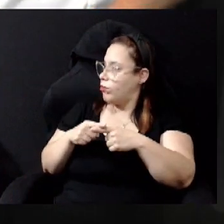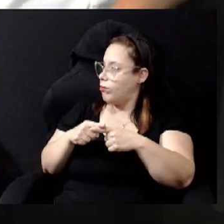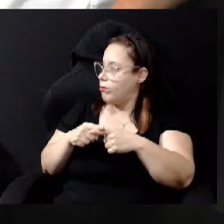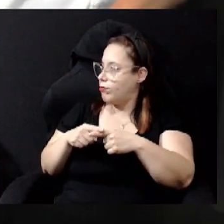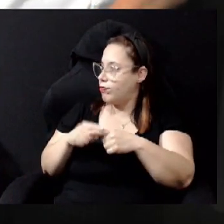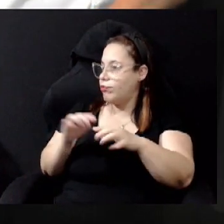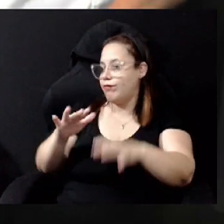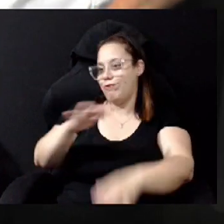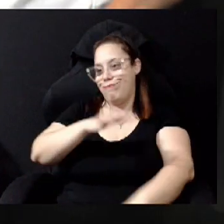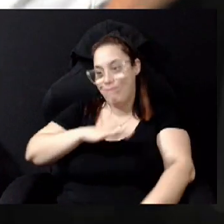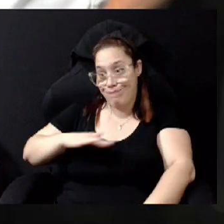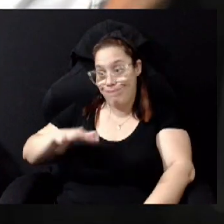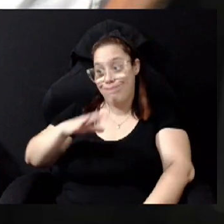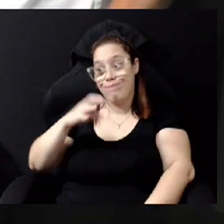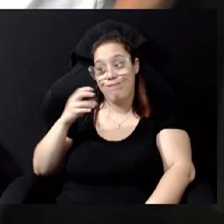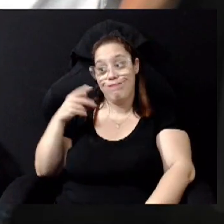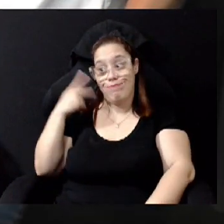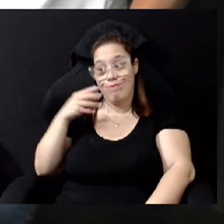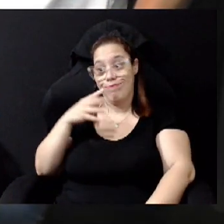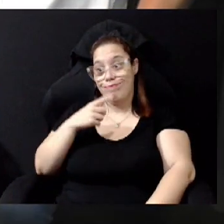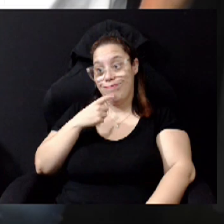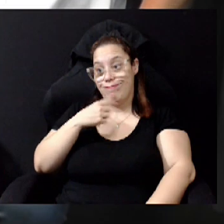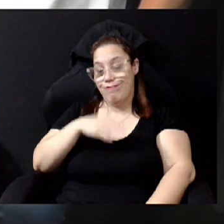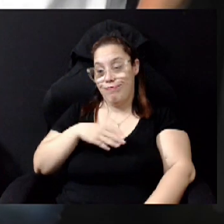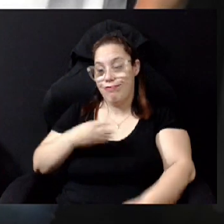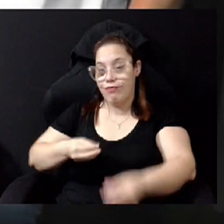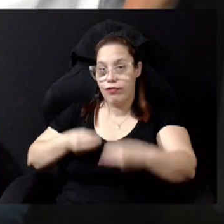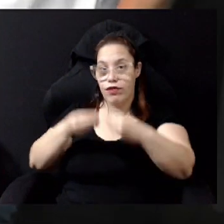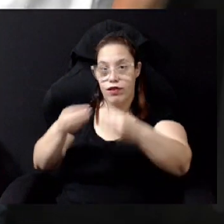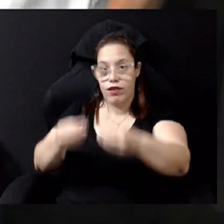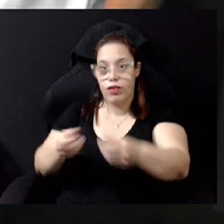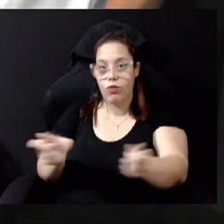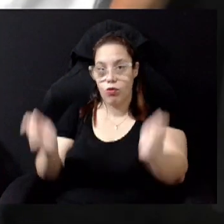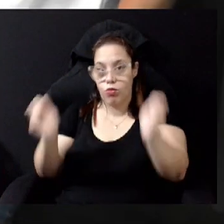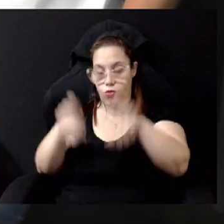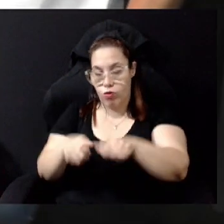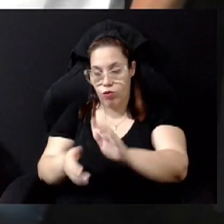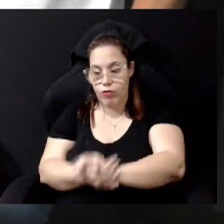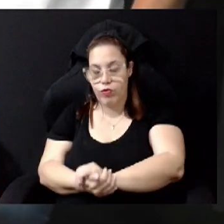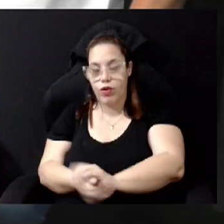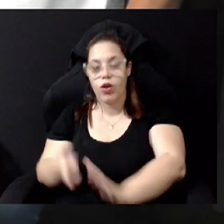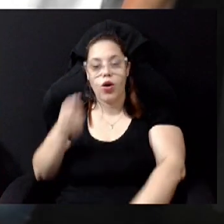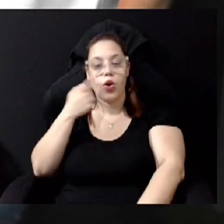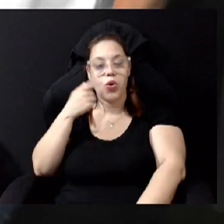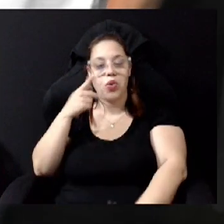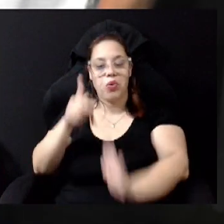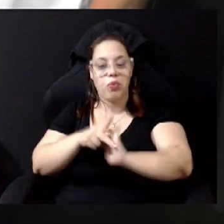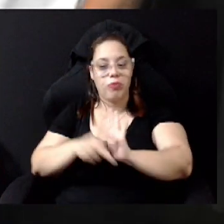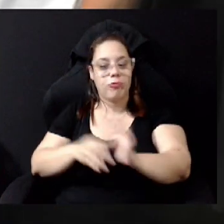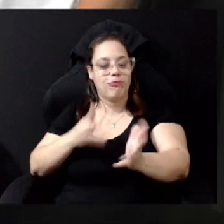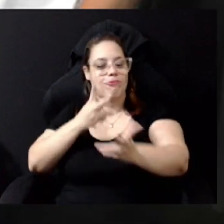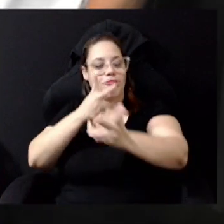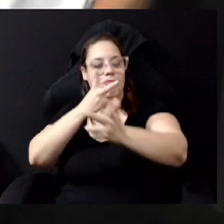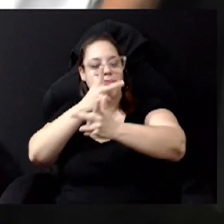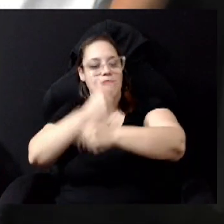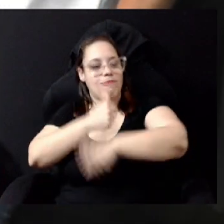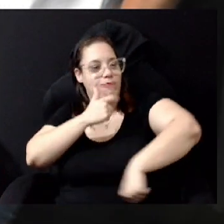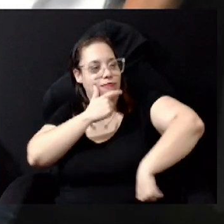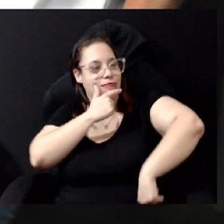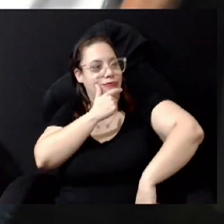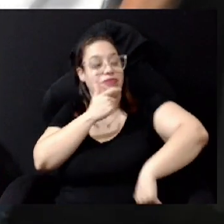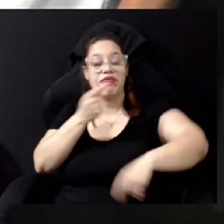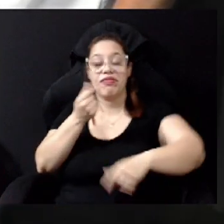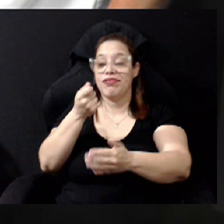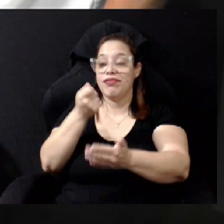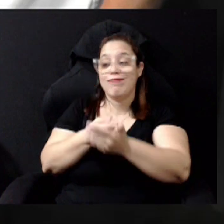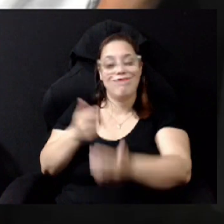da cidade toda, exatamente. A gente tem que colaborar onde for possível, Isso né? mesmo. E ao ver um projeto tão lindo como esse, e o dinheiro não ia ser usado, é